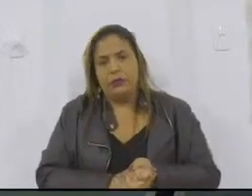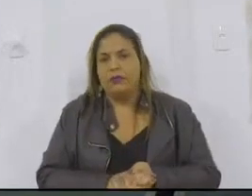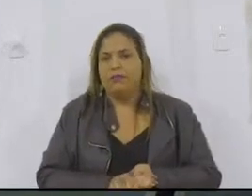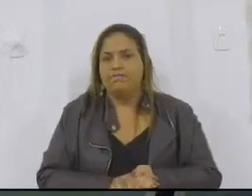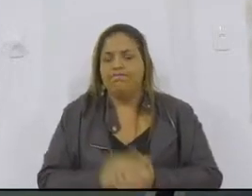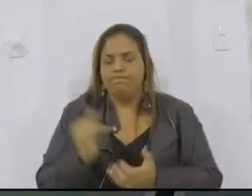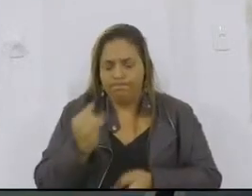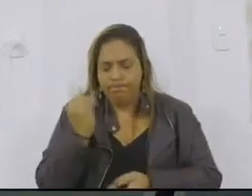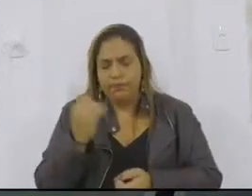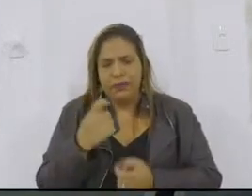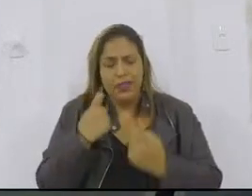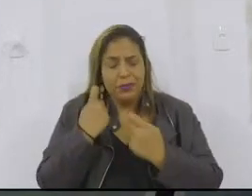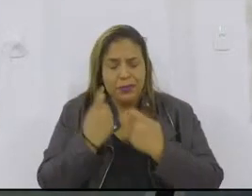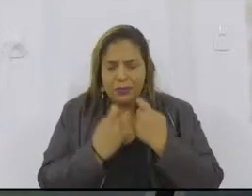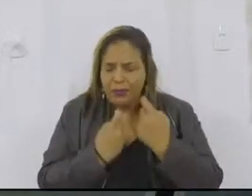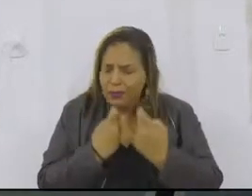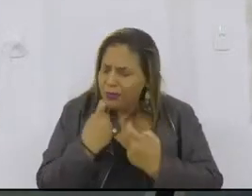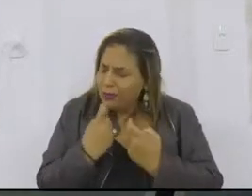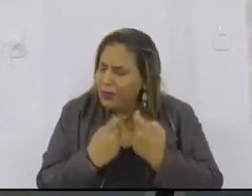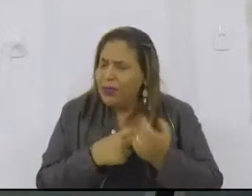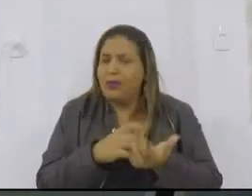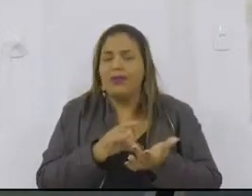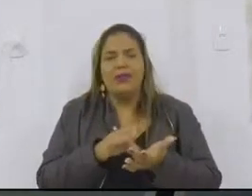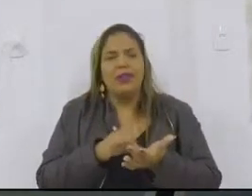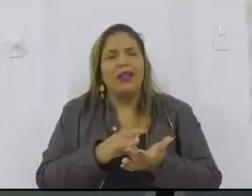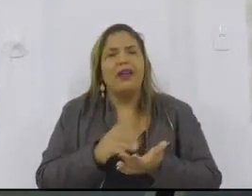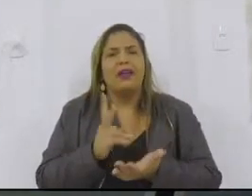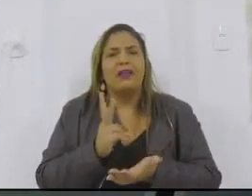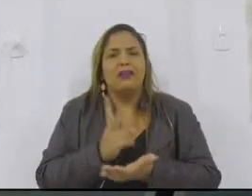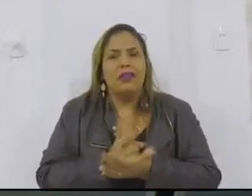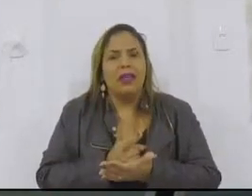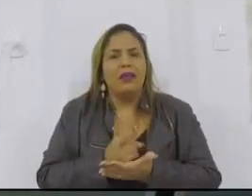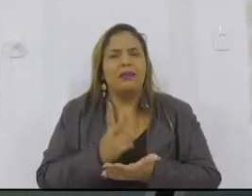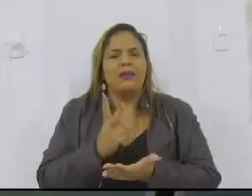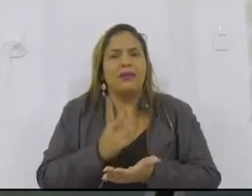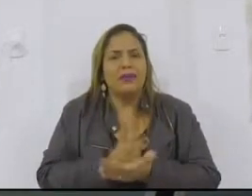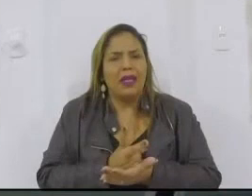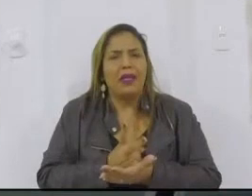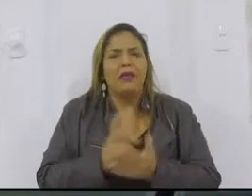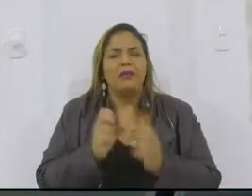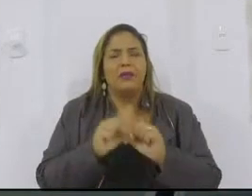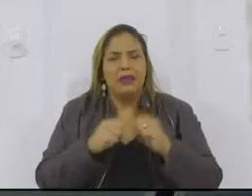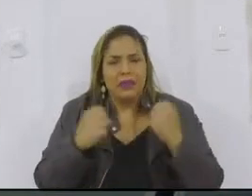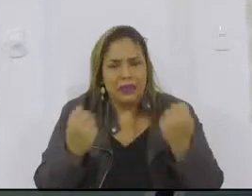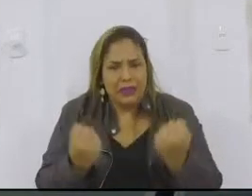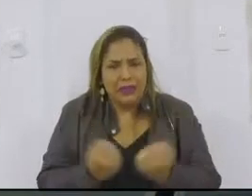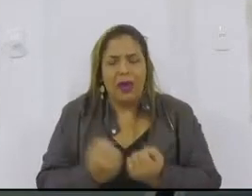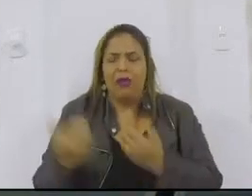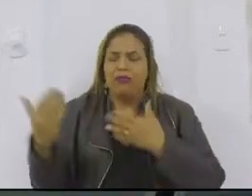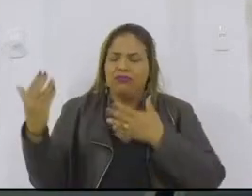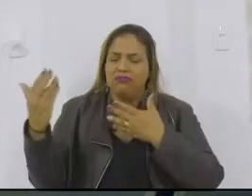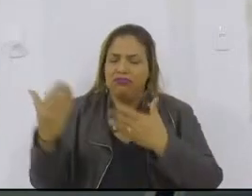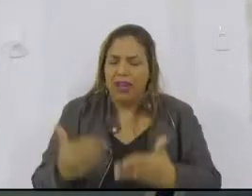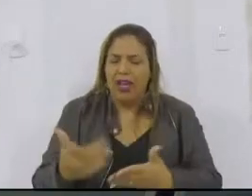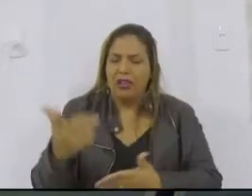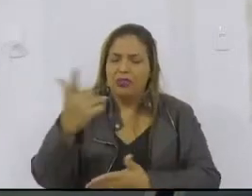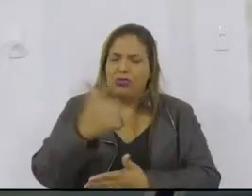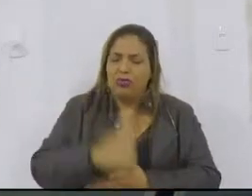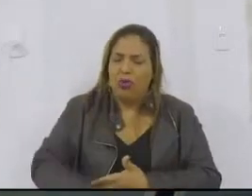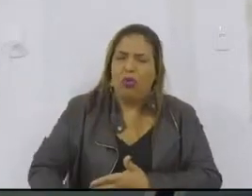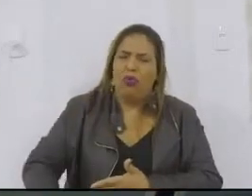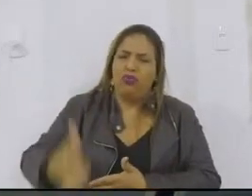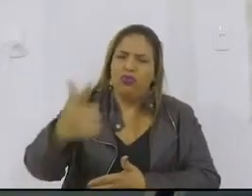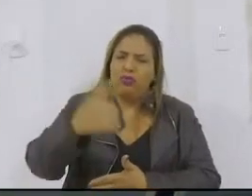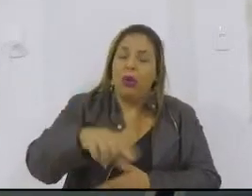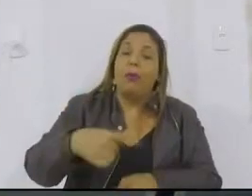muito, presidente, quando vim aqui solicitar toda noite, né, todas as sessões, esse serviço, é porque eu entendo